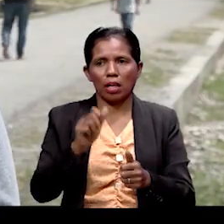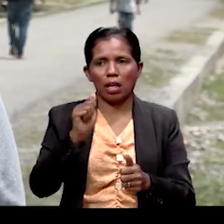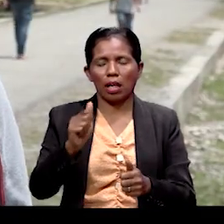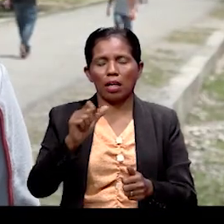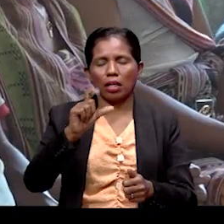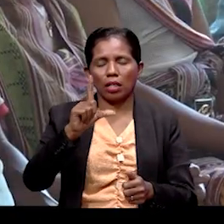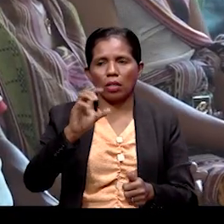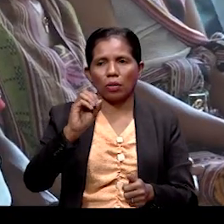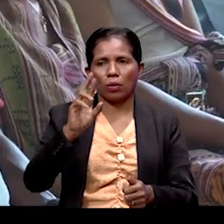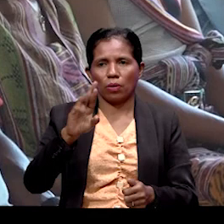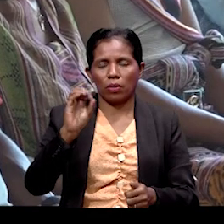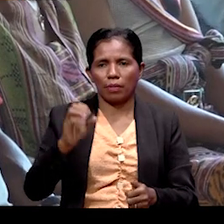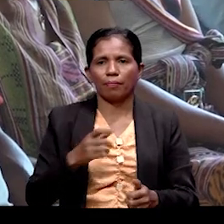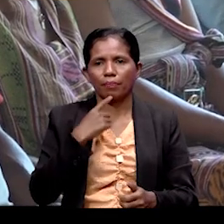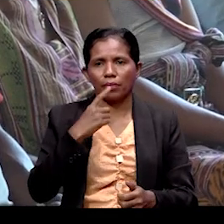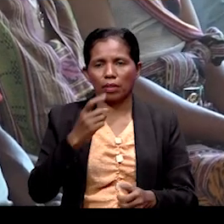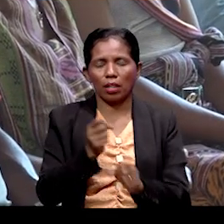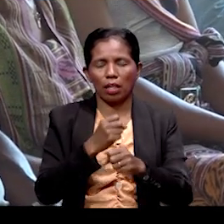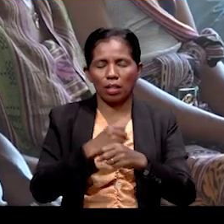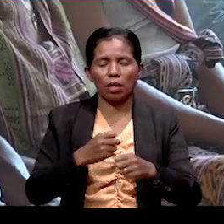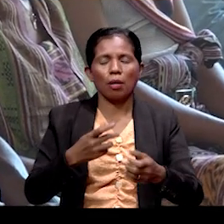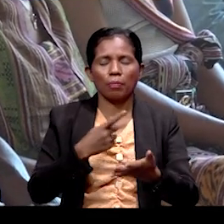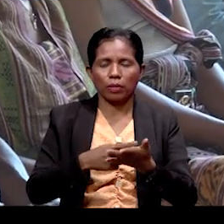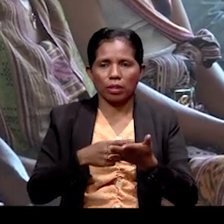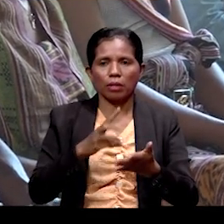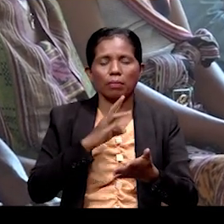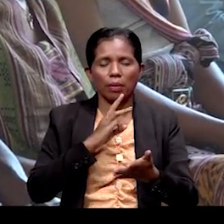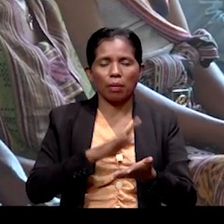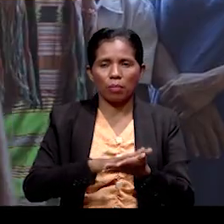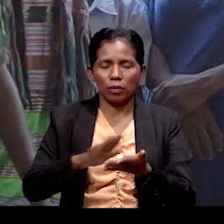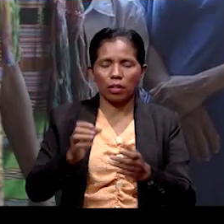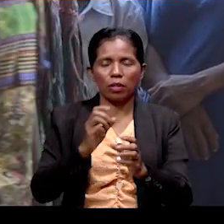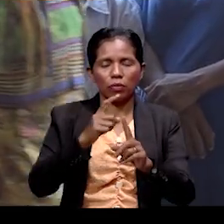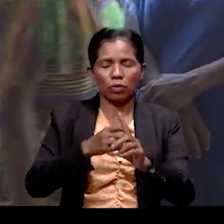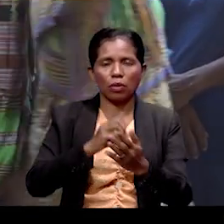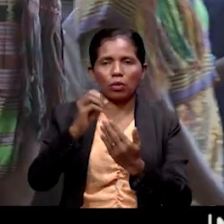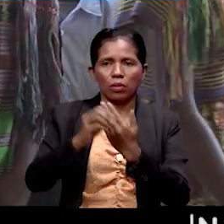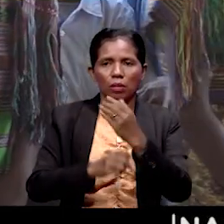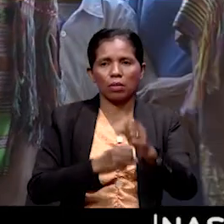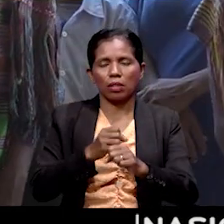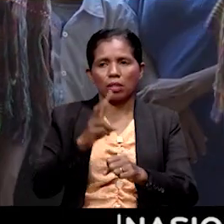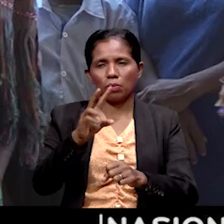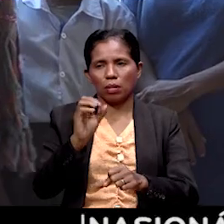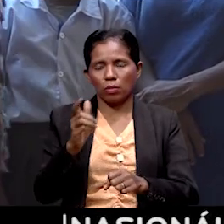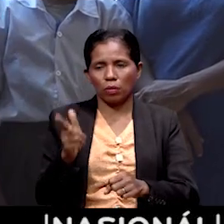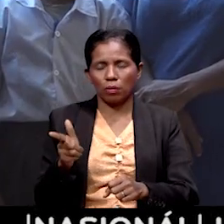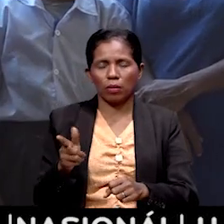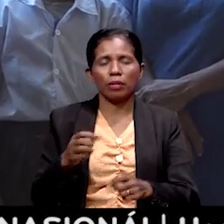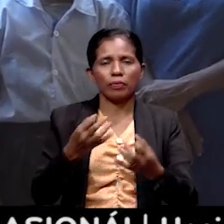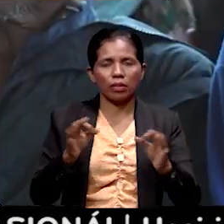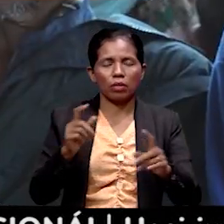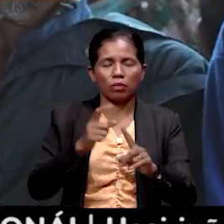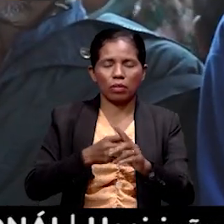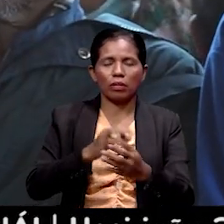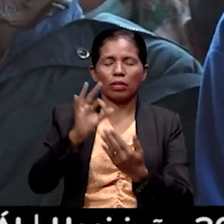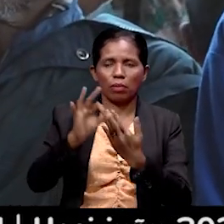Taituda, foto. Construção do projeto Bemos, né, Rahu e a Fulan Outubro, tinha Ringrua Ronulu, no remate e fevereiro, Ringrua